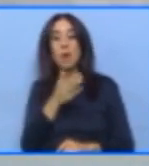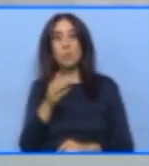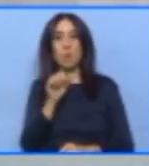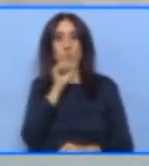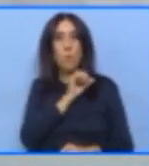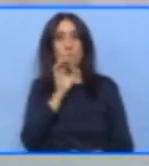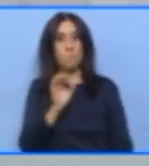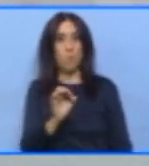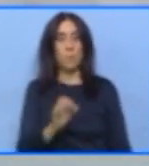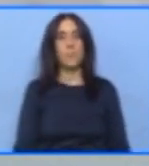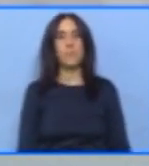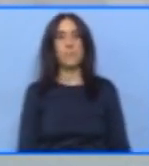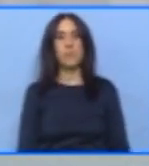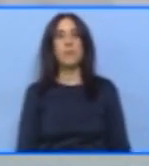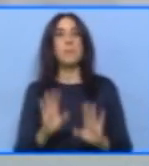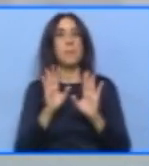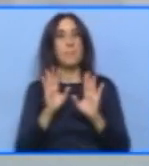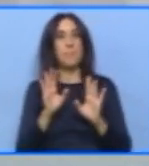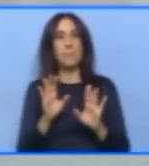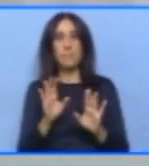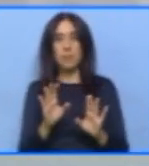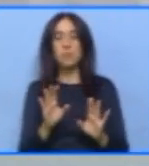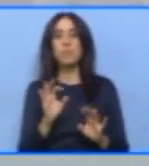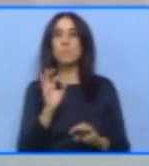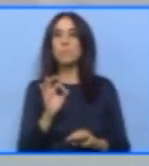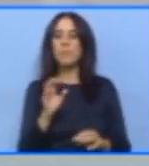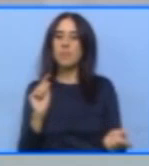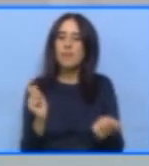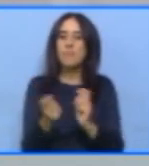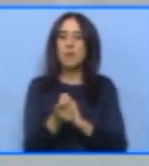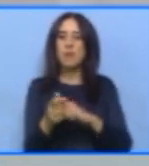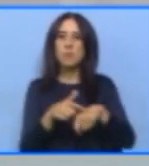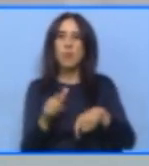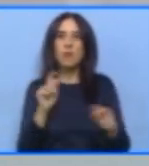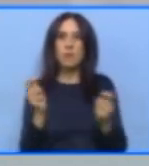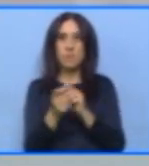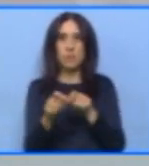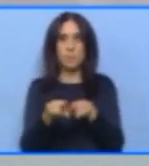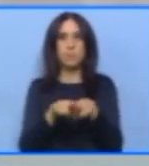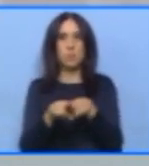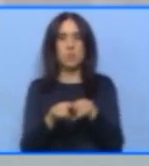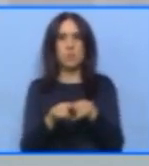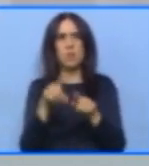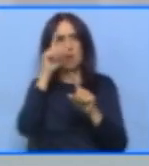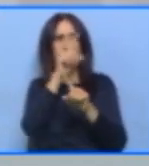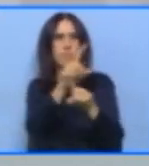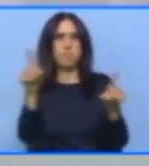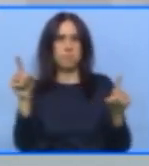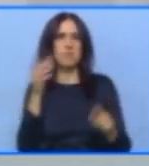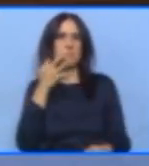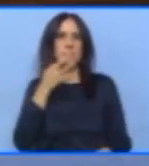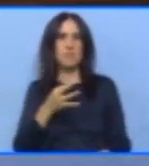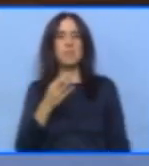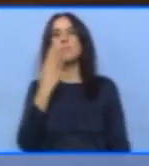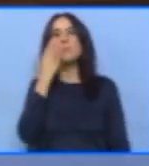Mas a passagem, portanto, do ponto de vista da viragem, a hora da viragem política, toda a gente a conhece. Mas